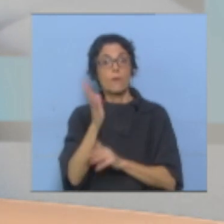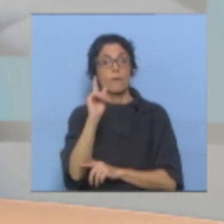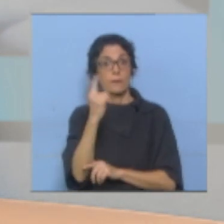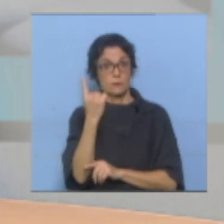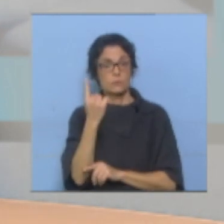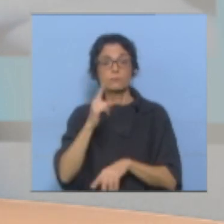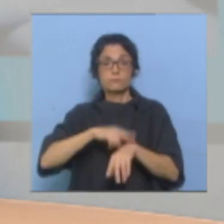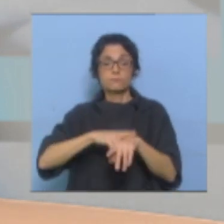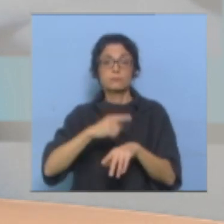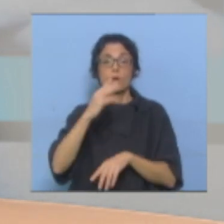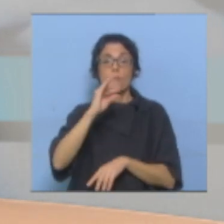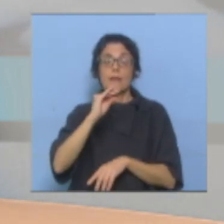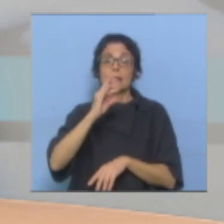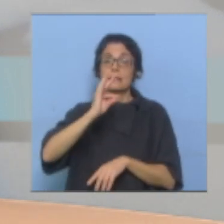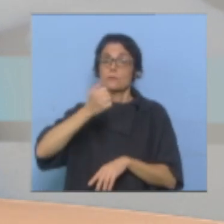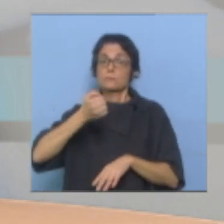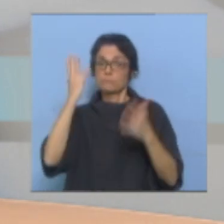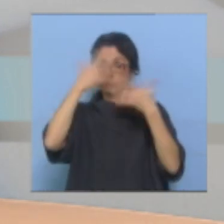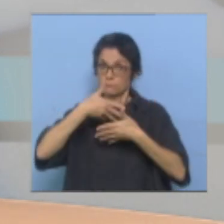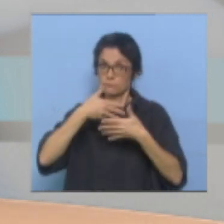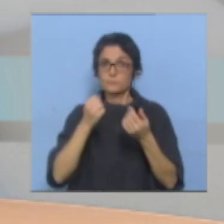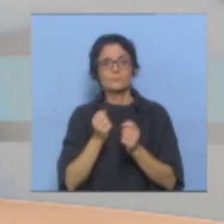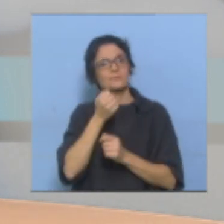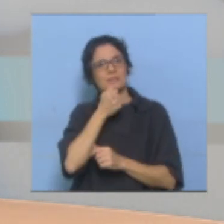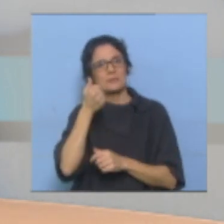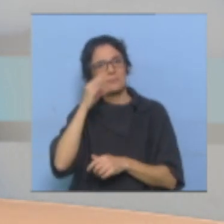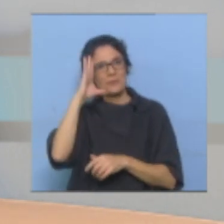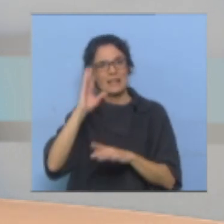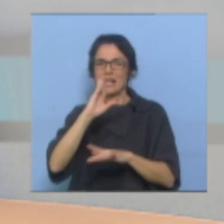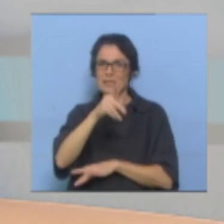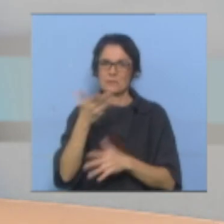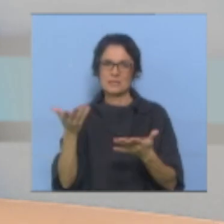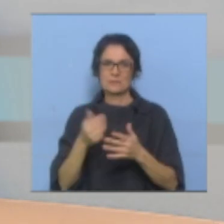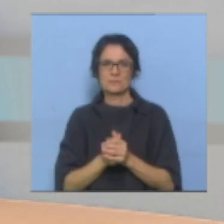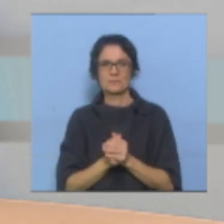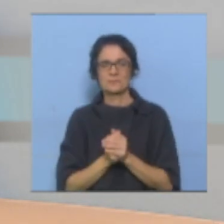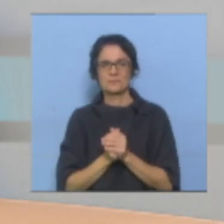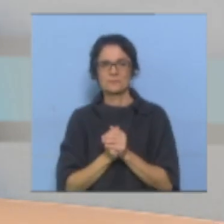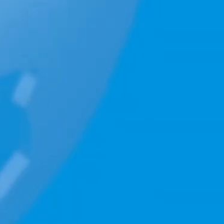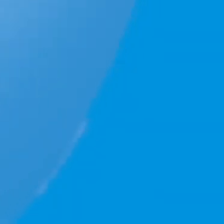pelas 22h45. Tenha então uma muito boa tarde e até amanhã, se Deus quiser.